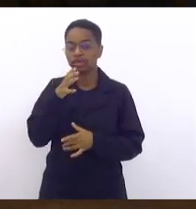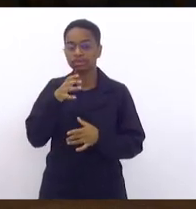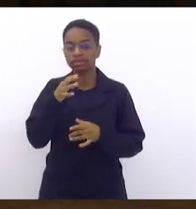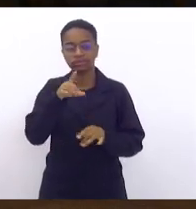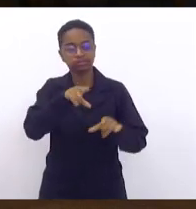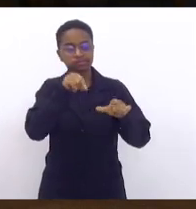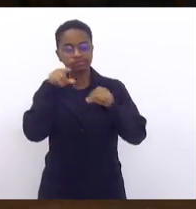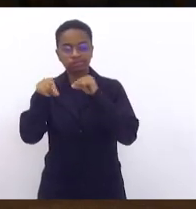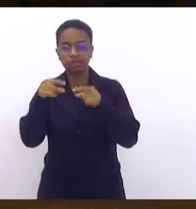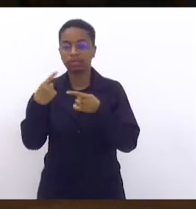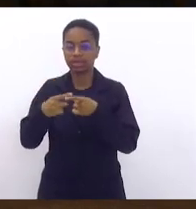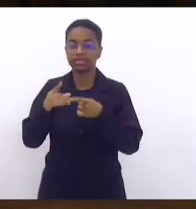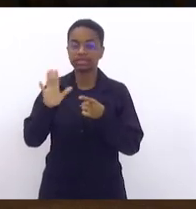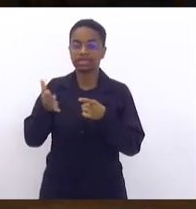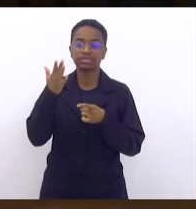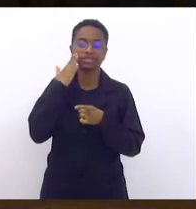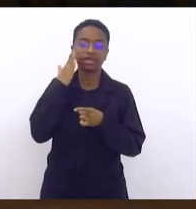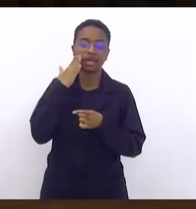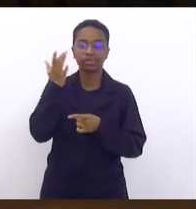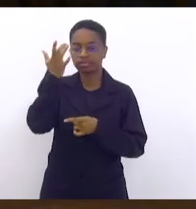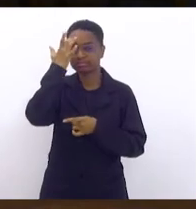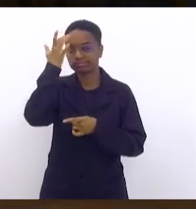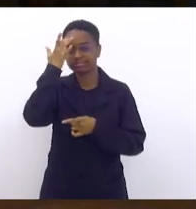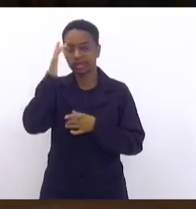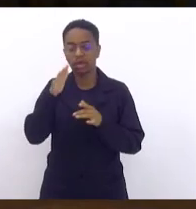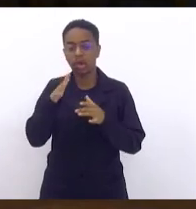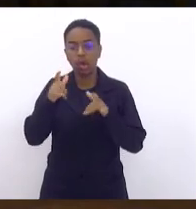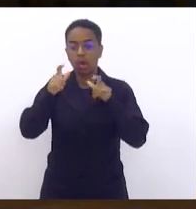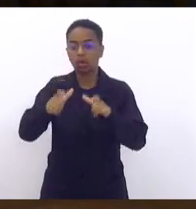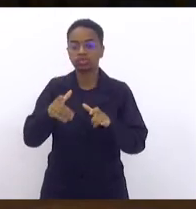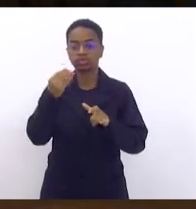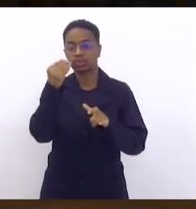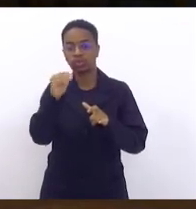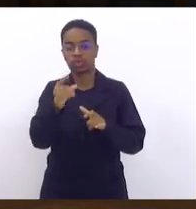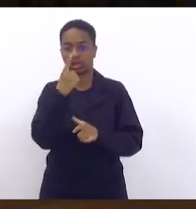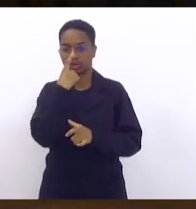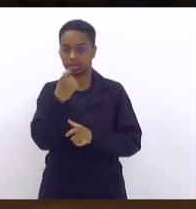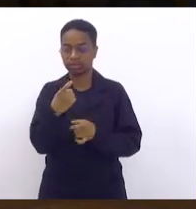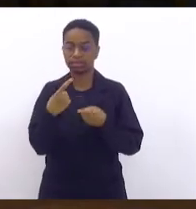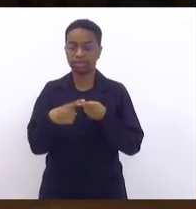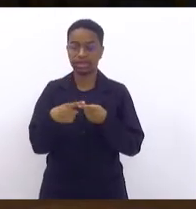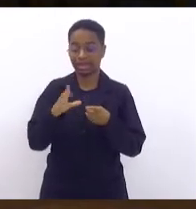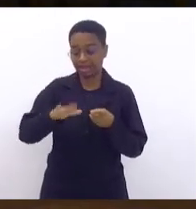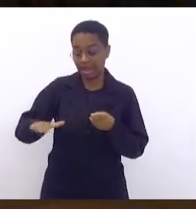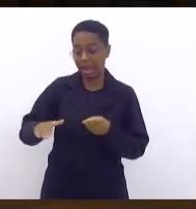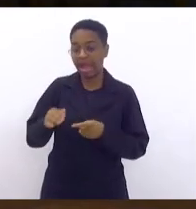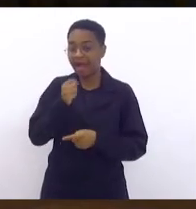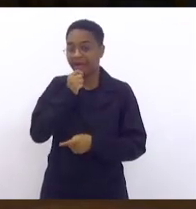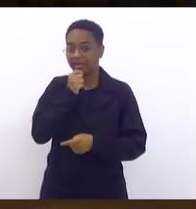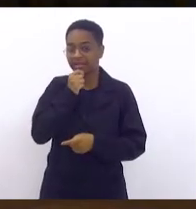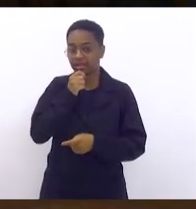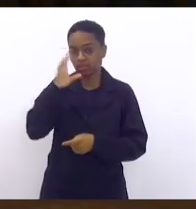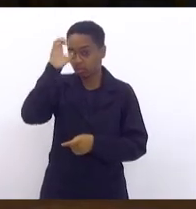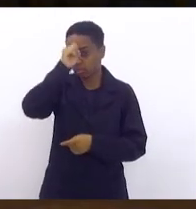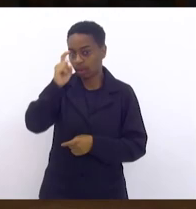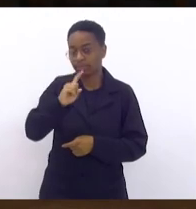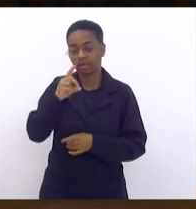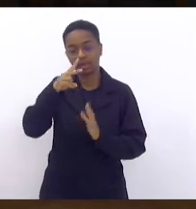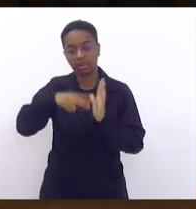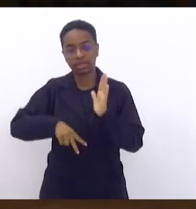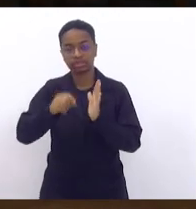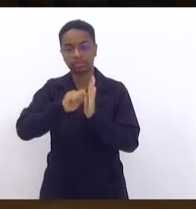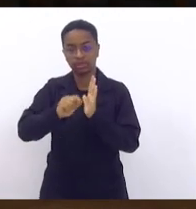que ele já saibam pelas cores onde jogar o lixo até a pessoa a criança que ainda não está alfabetizada ou